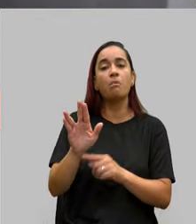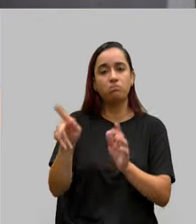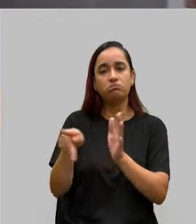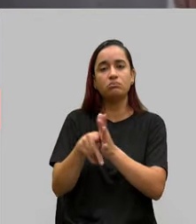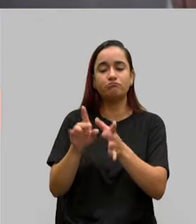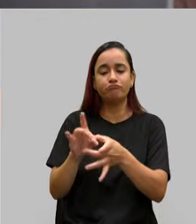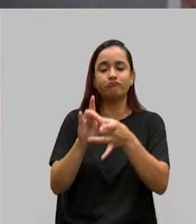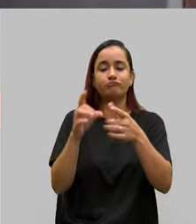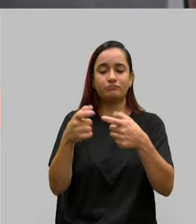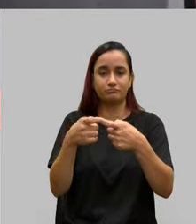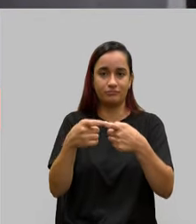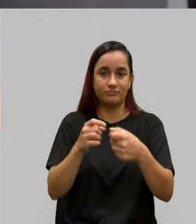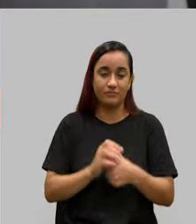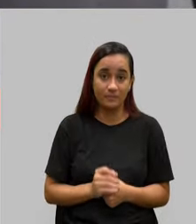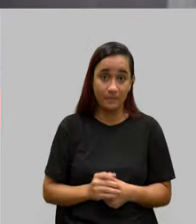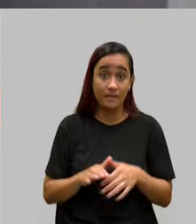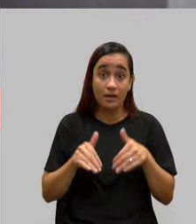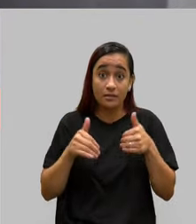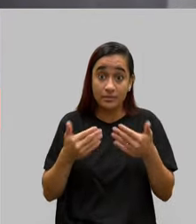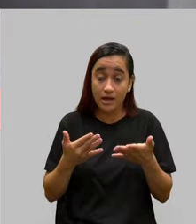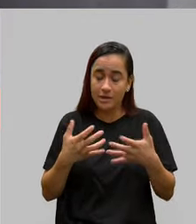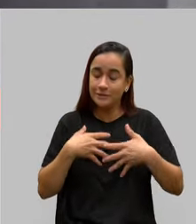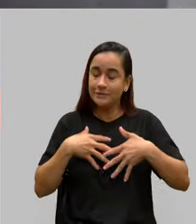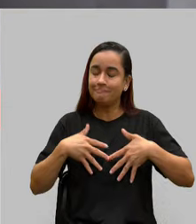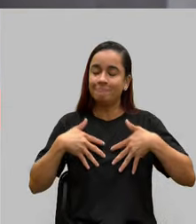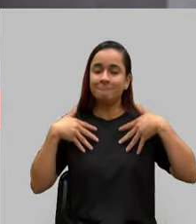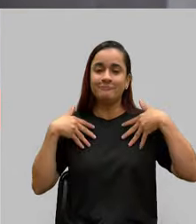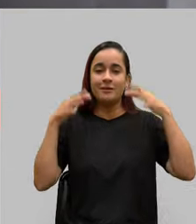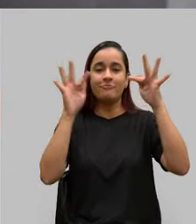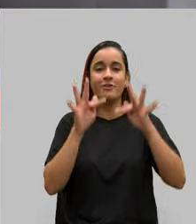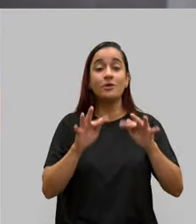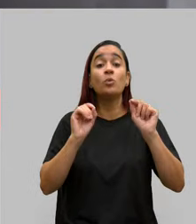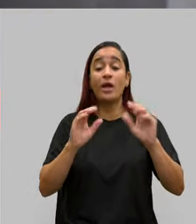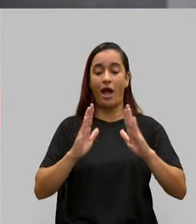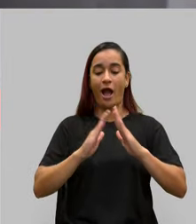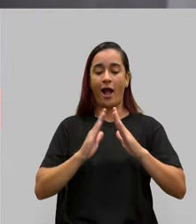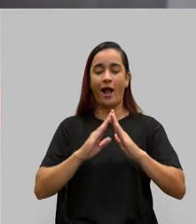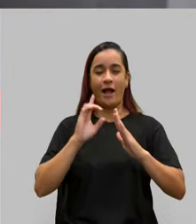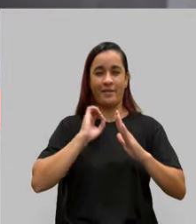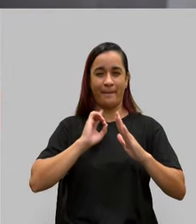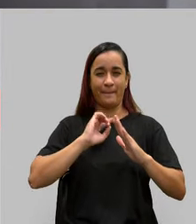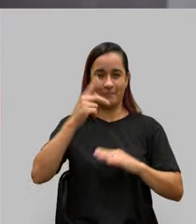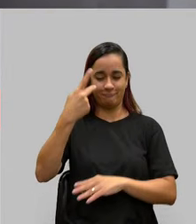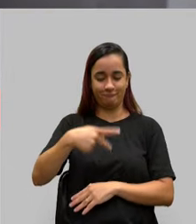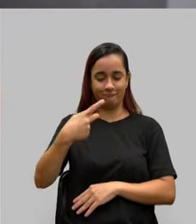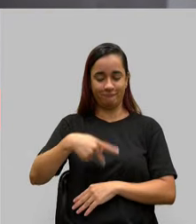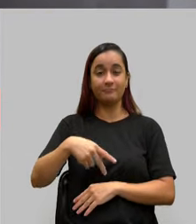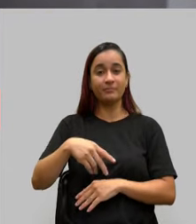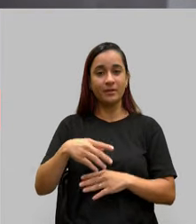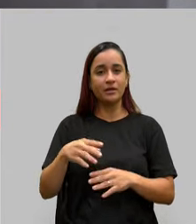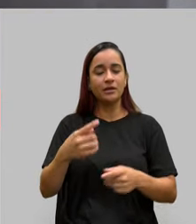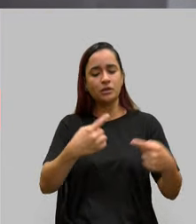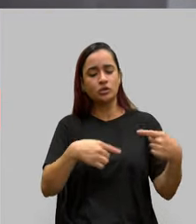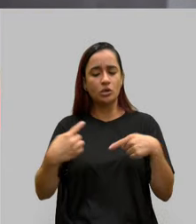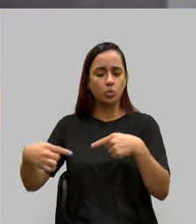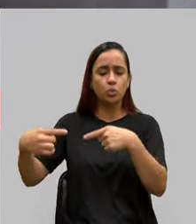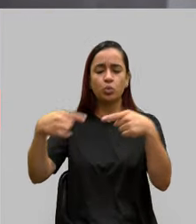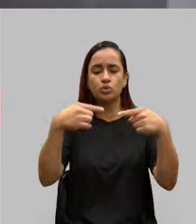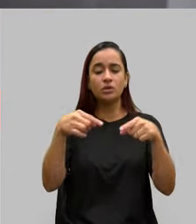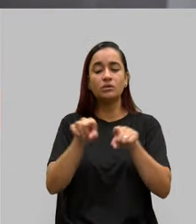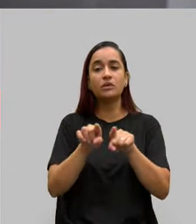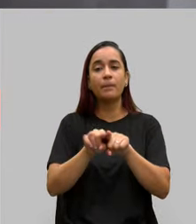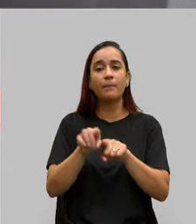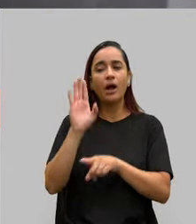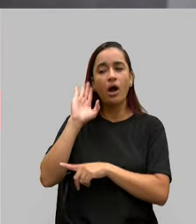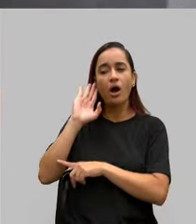alegria poder estar aqui na casa do Povo Mineiro discutindo e ouvindo o debate feito